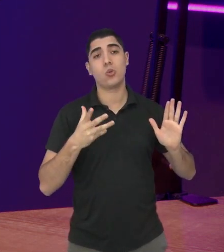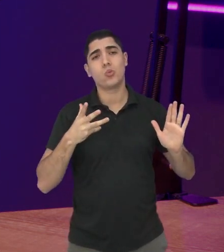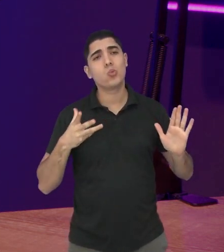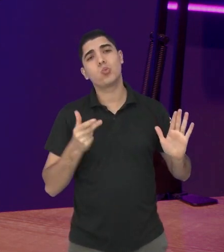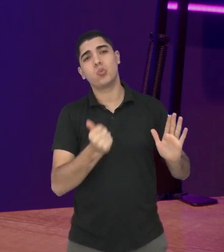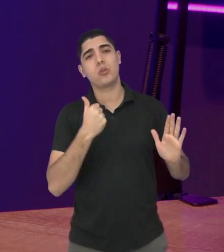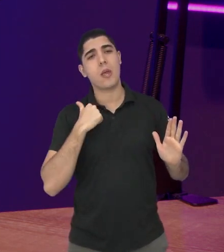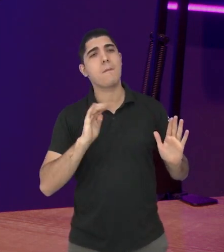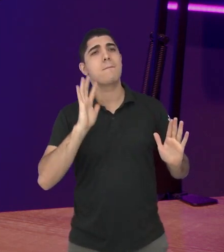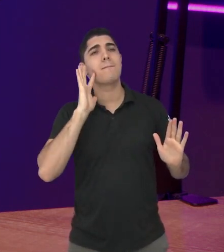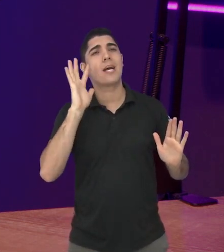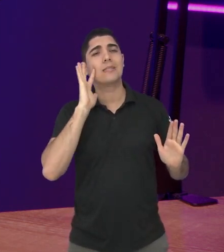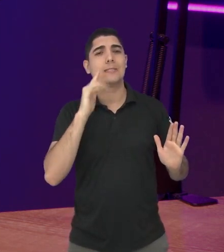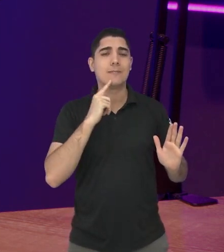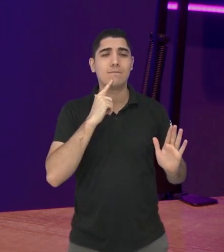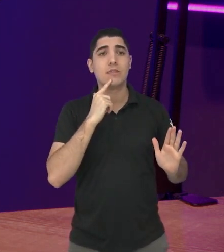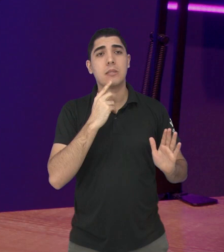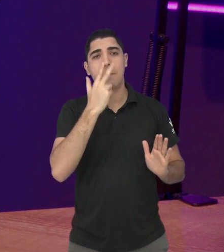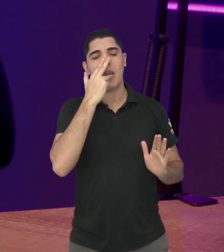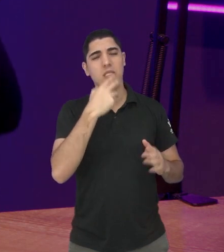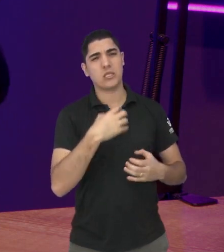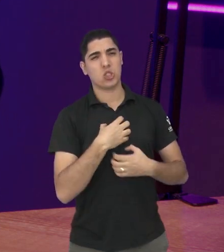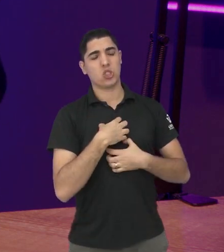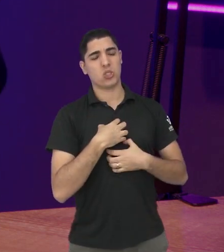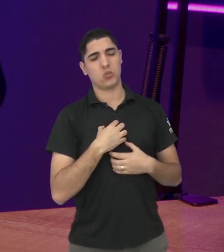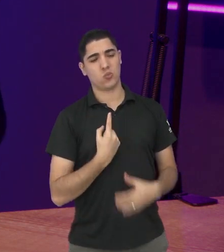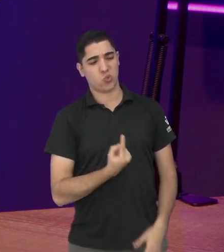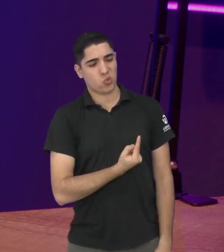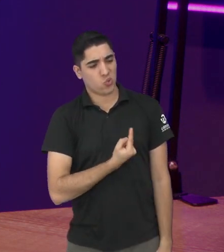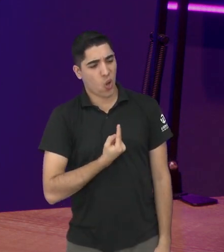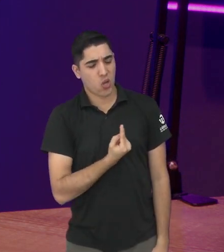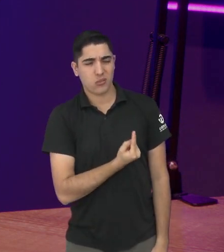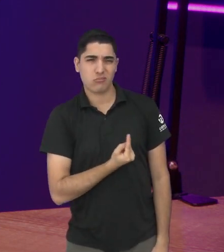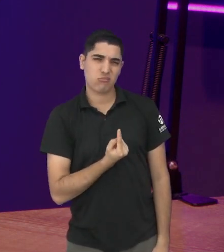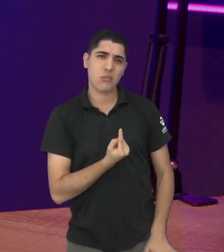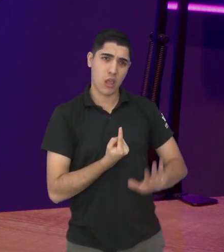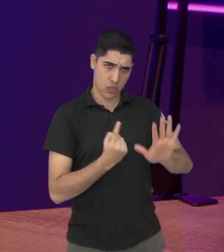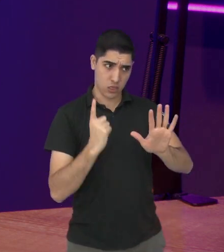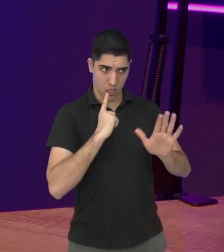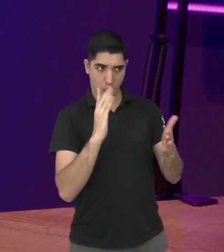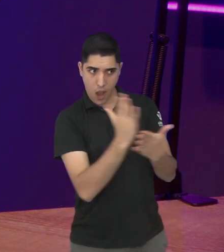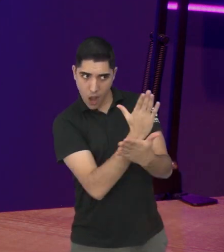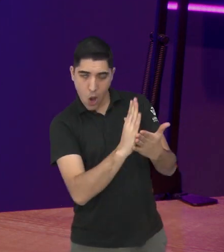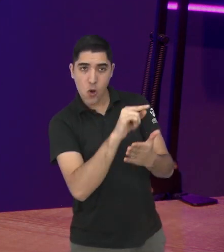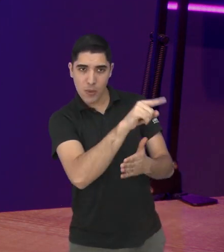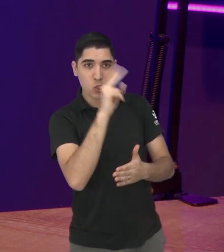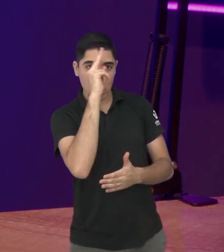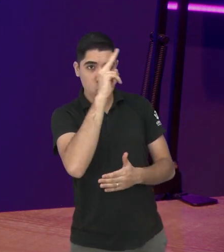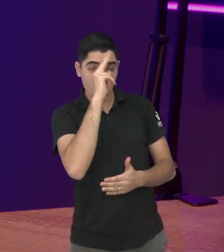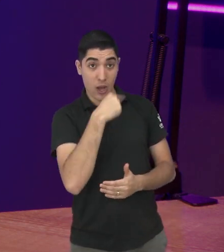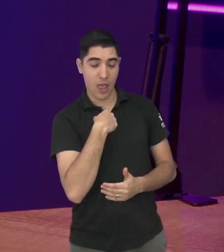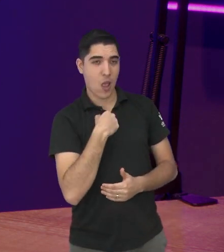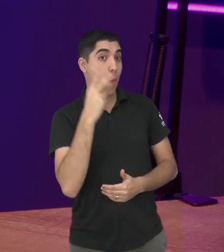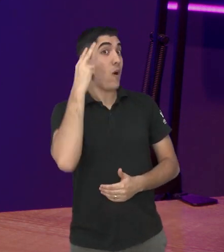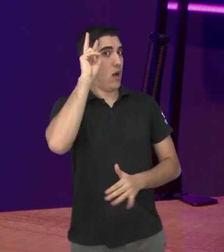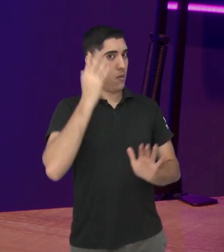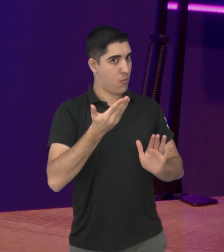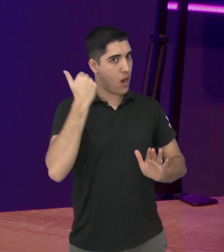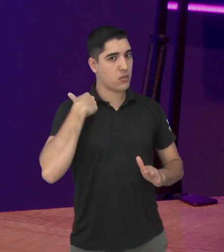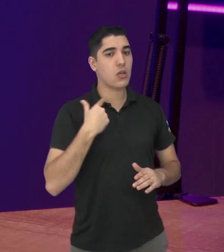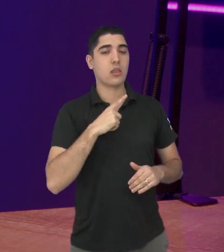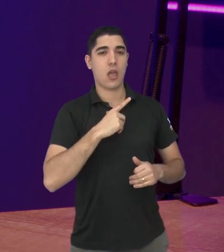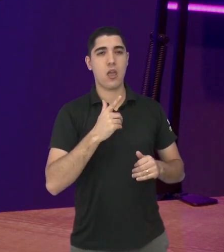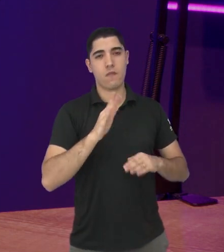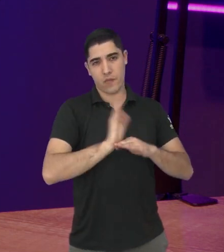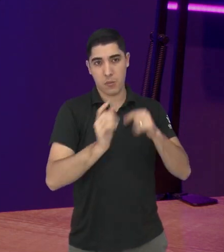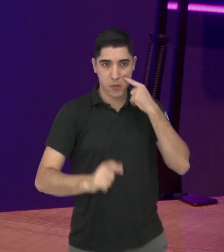tudo me faz pensar muito sobre a solidão. Porque, assim, se a gente for ver algumas das histórias, algumas que me marcaram.